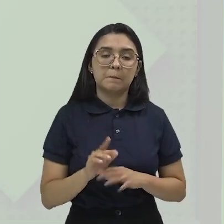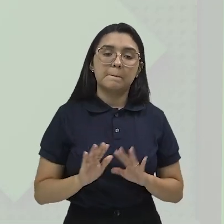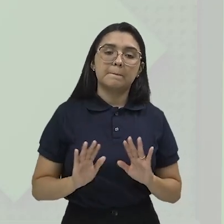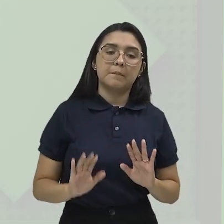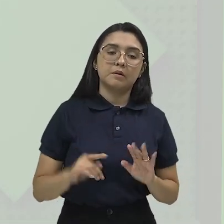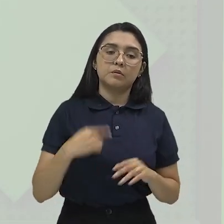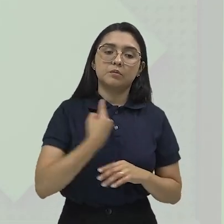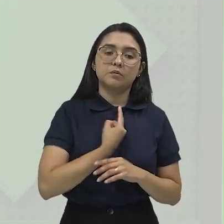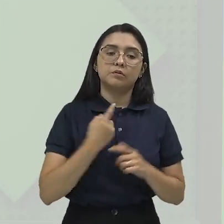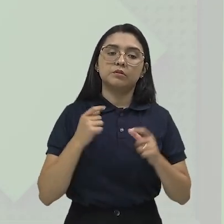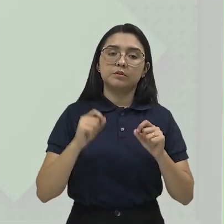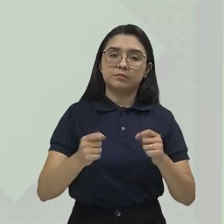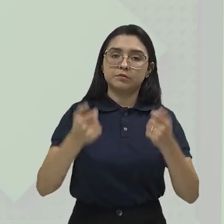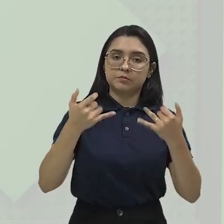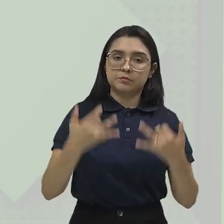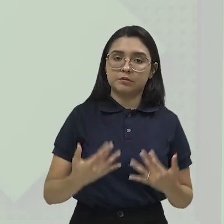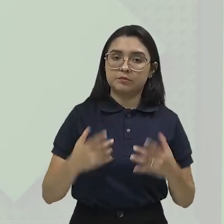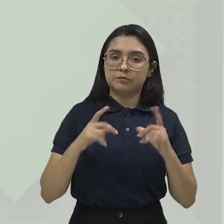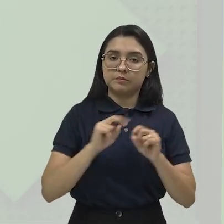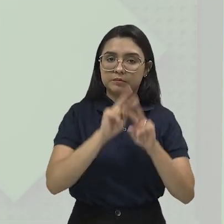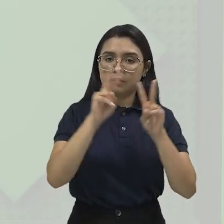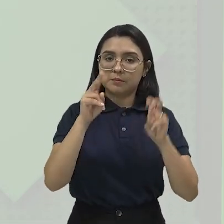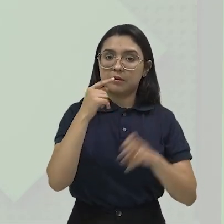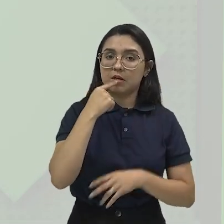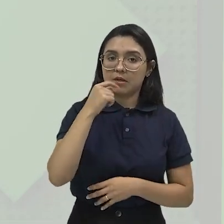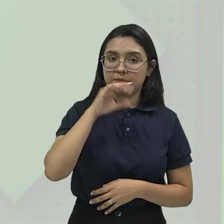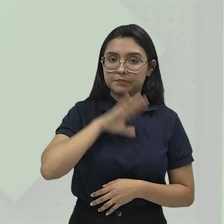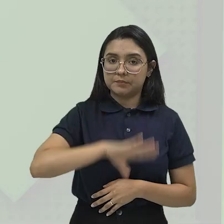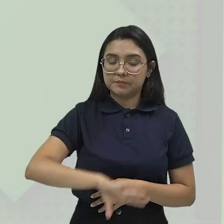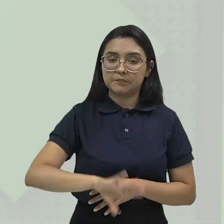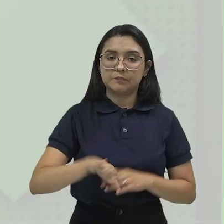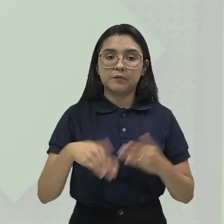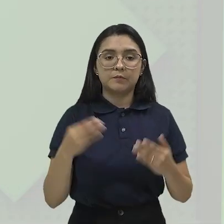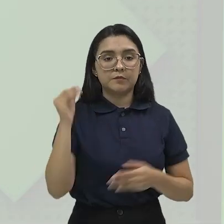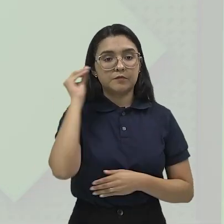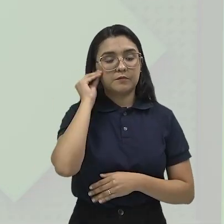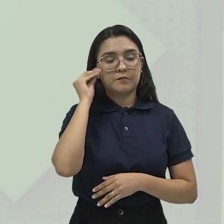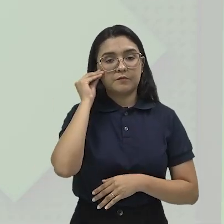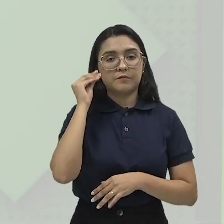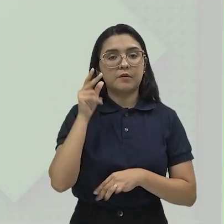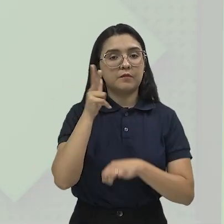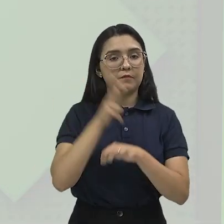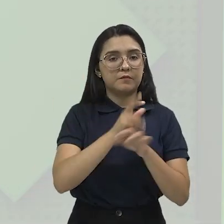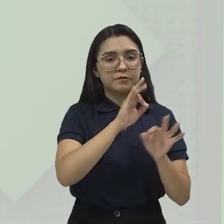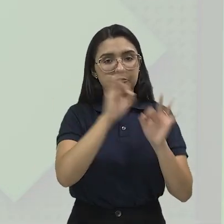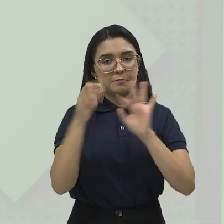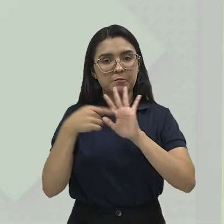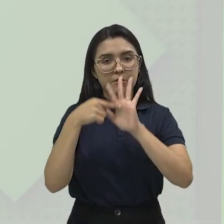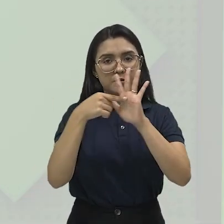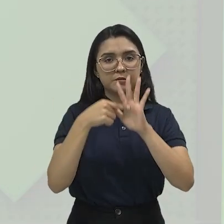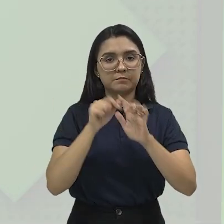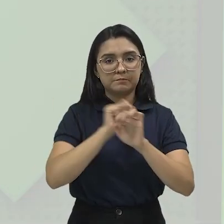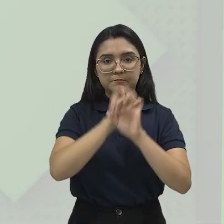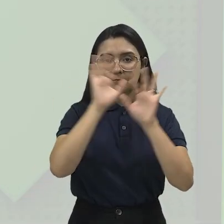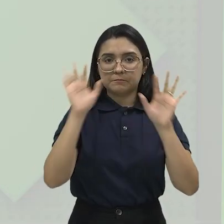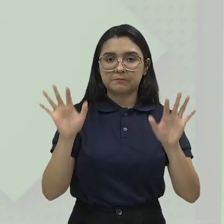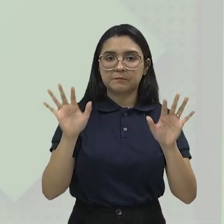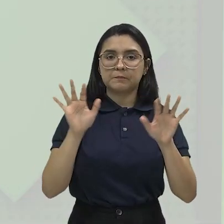como a gente está falando aí da menstruação, vamos ver aí um vídeo que ilustra muito bem pra gente.